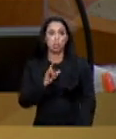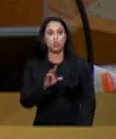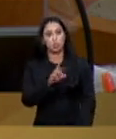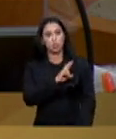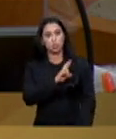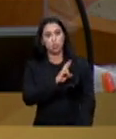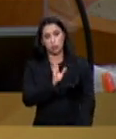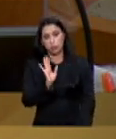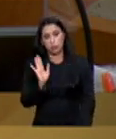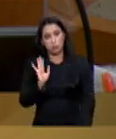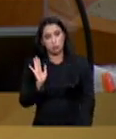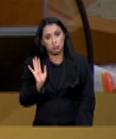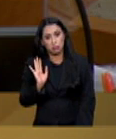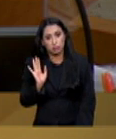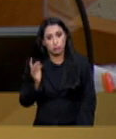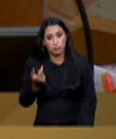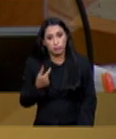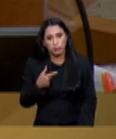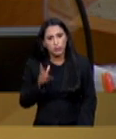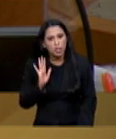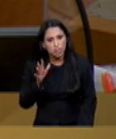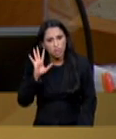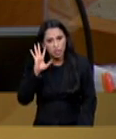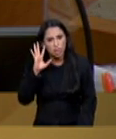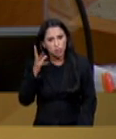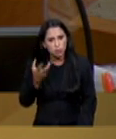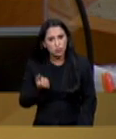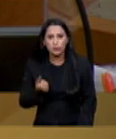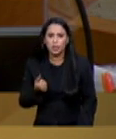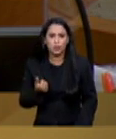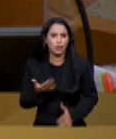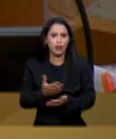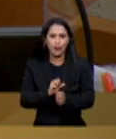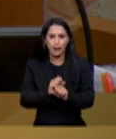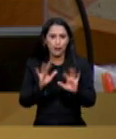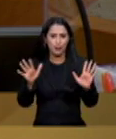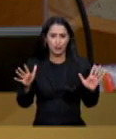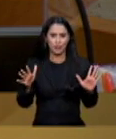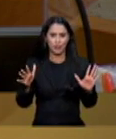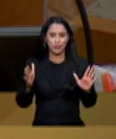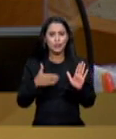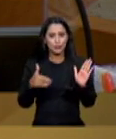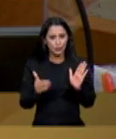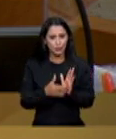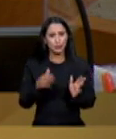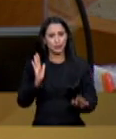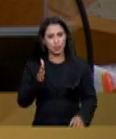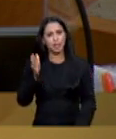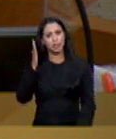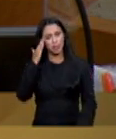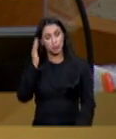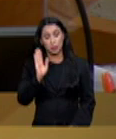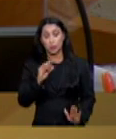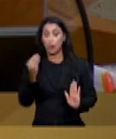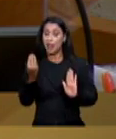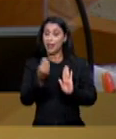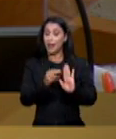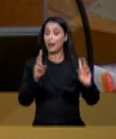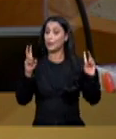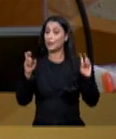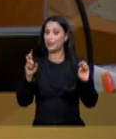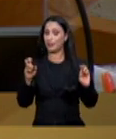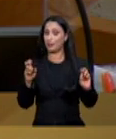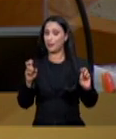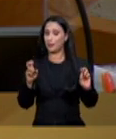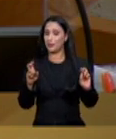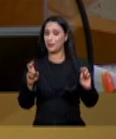identificado, isso está resolvido, totaliter question. Não é essa a questão que está posta. A questão